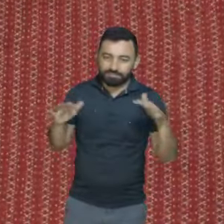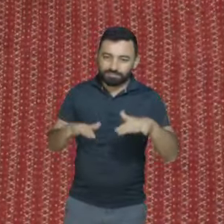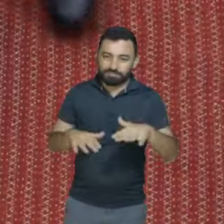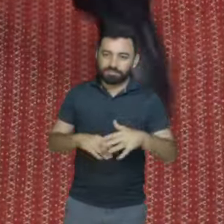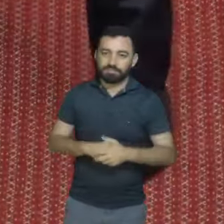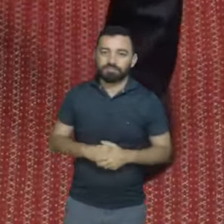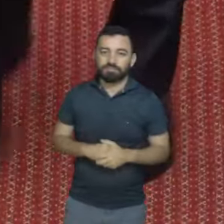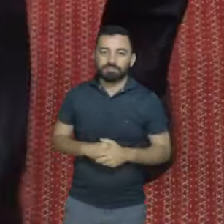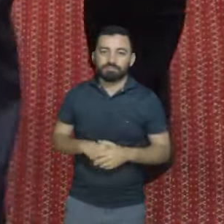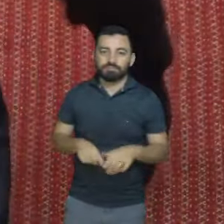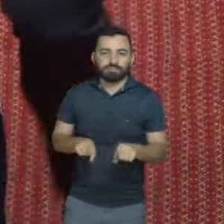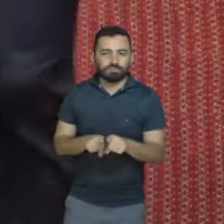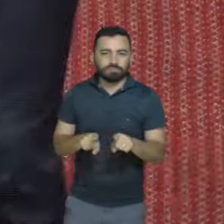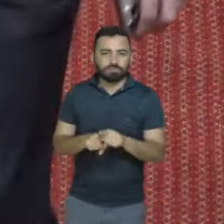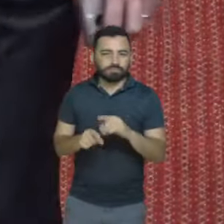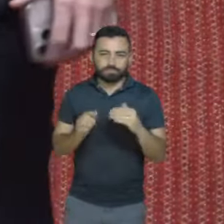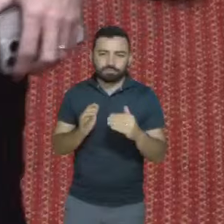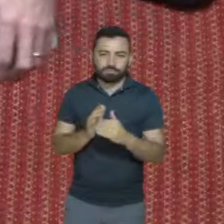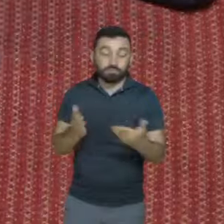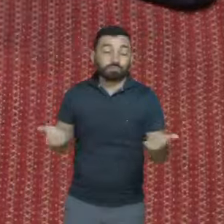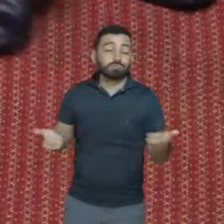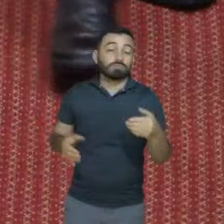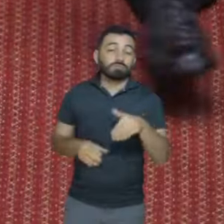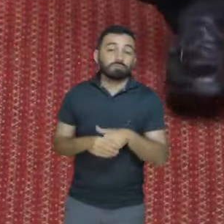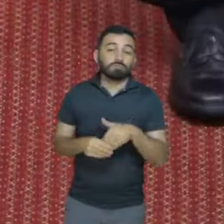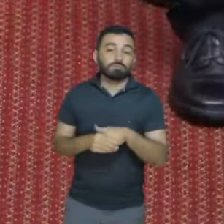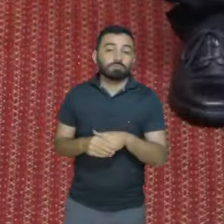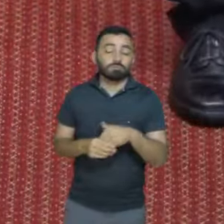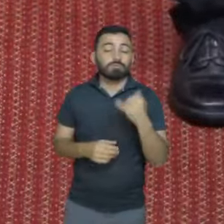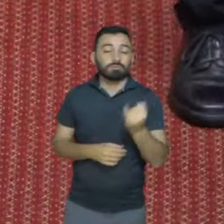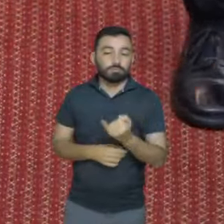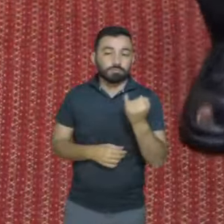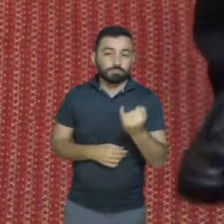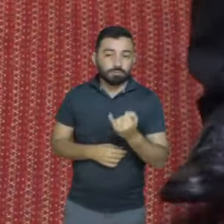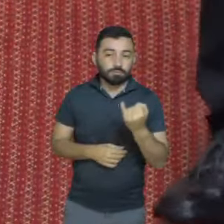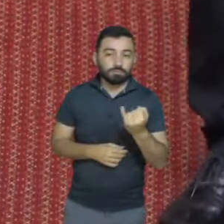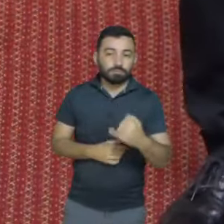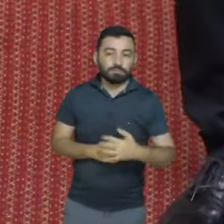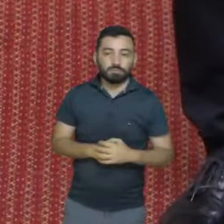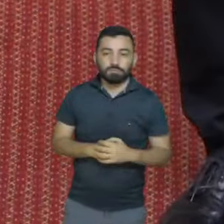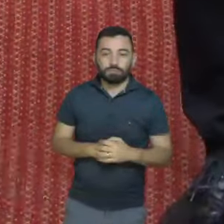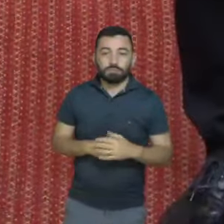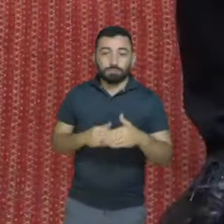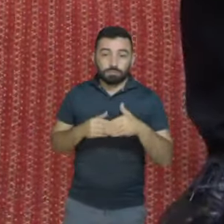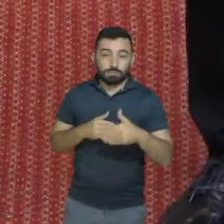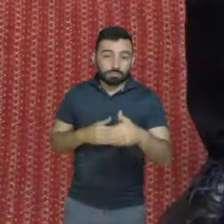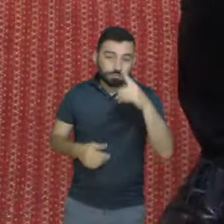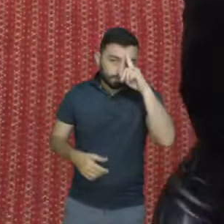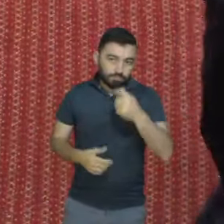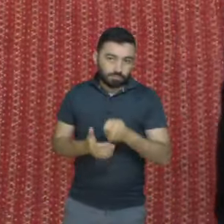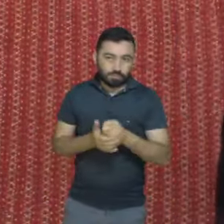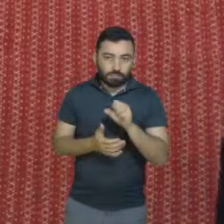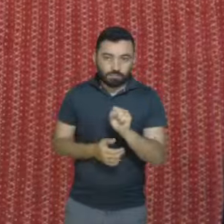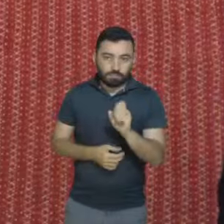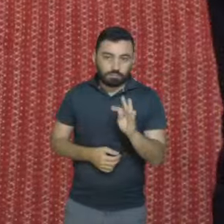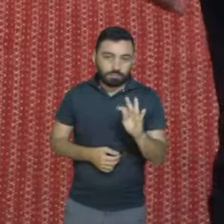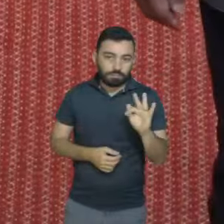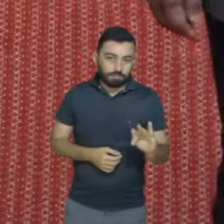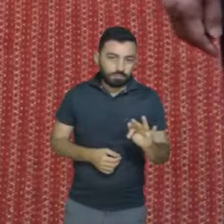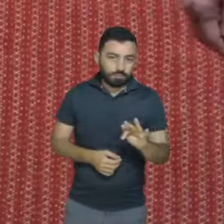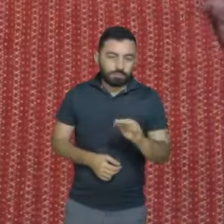Todos os deputados, o que nós estamos votando hoje, que é muito importante? A partir de uma decisão do STF, suspendeu todos